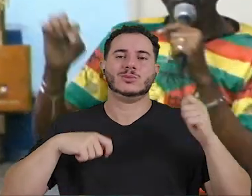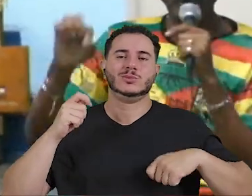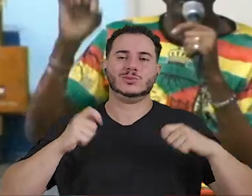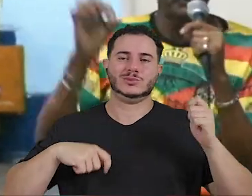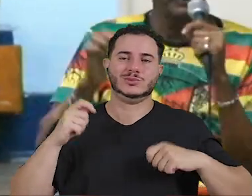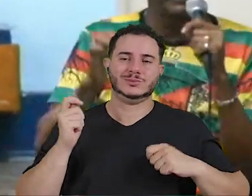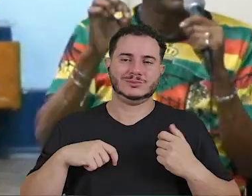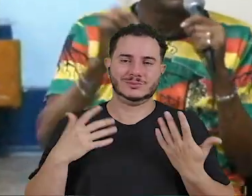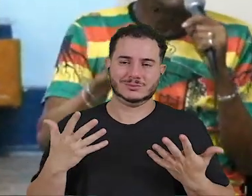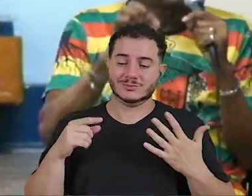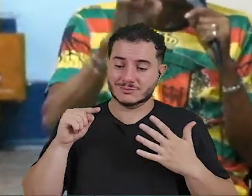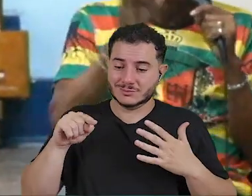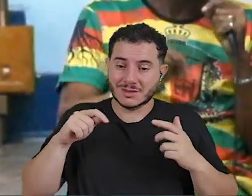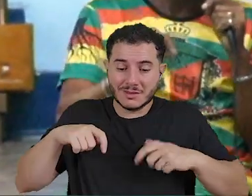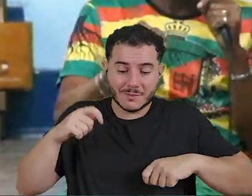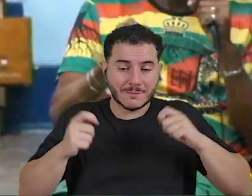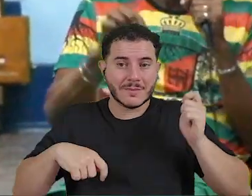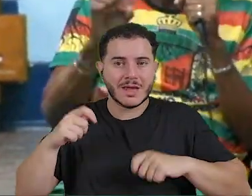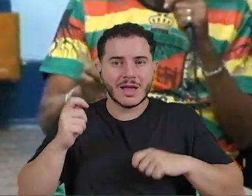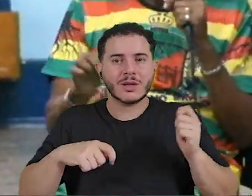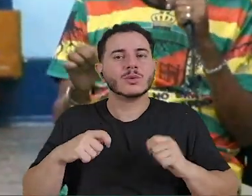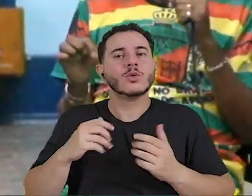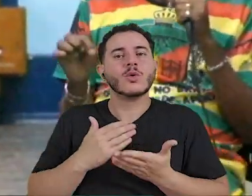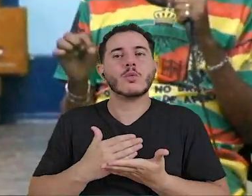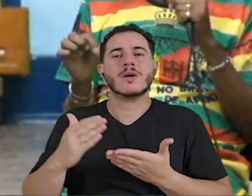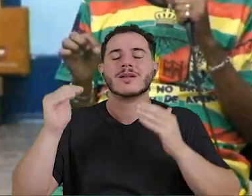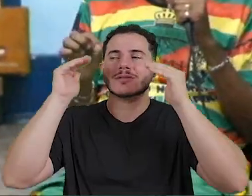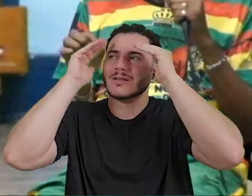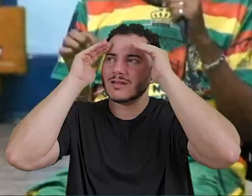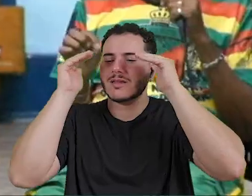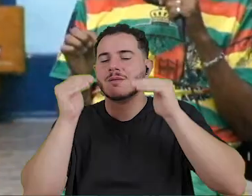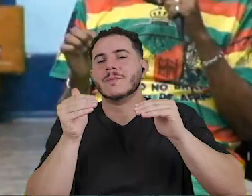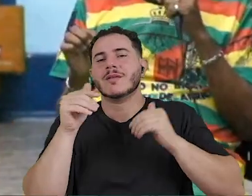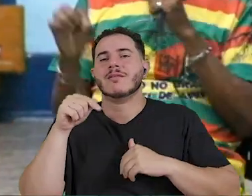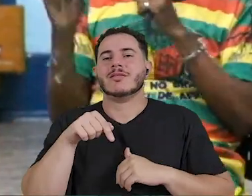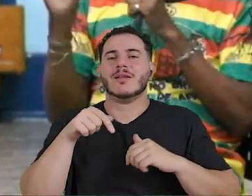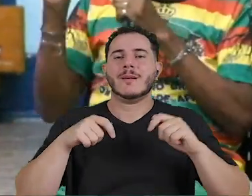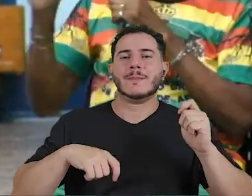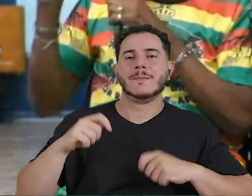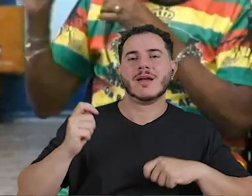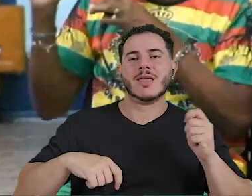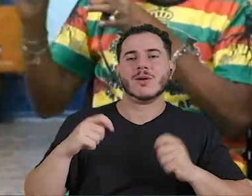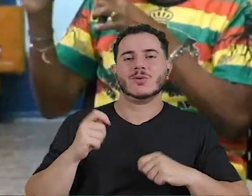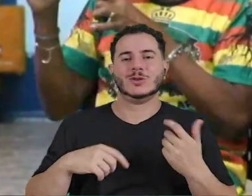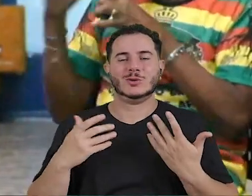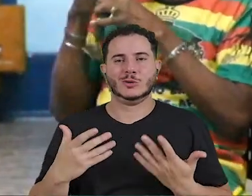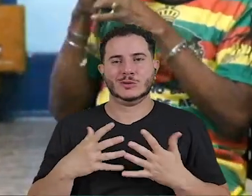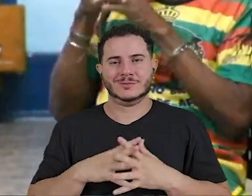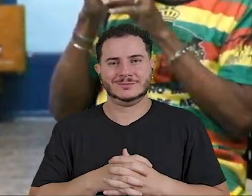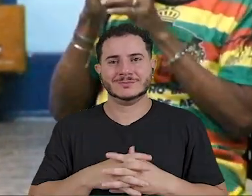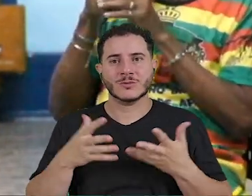Hoje sim, o maracatu é respeitado. Hoje sim, o maracatu tem o seu lugar.